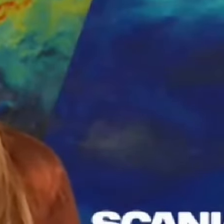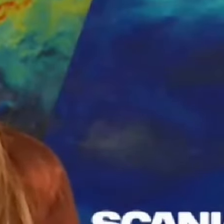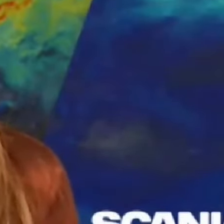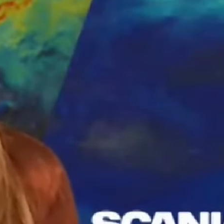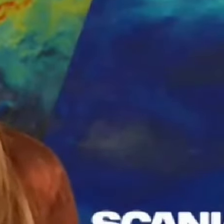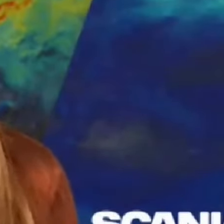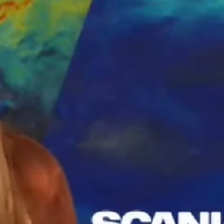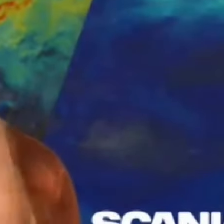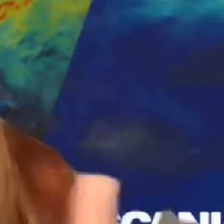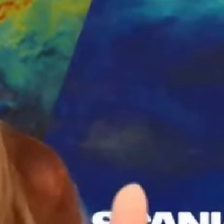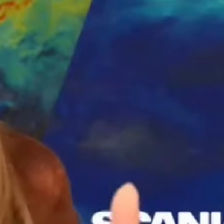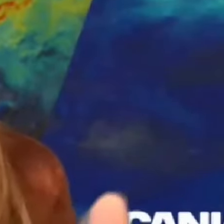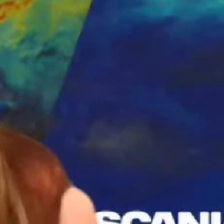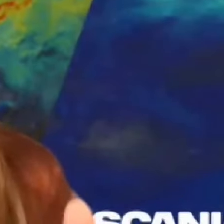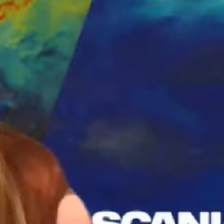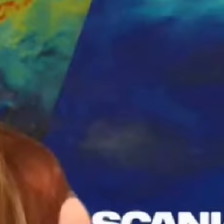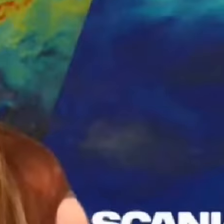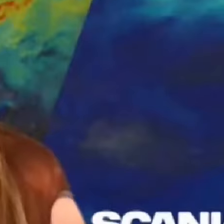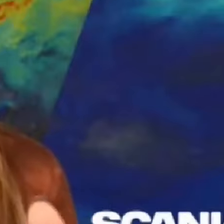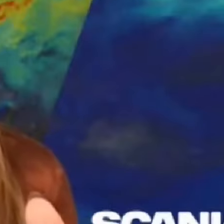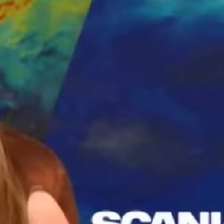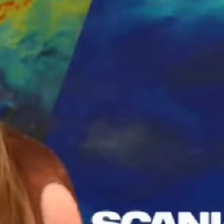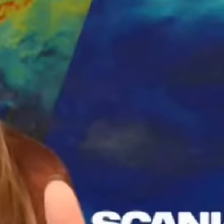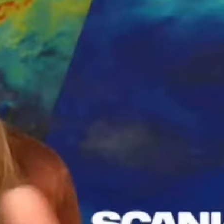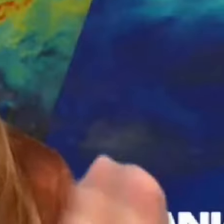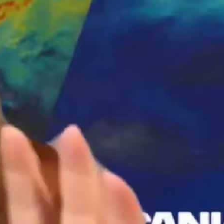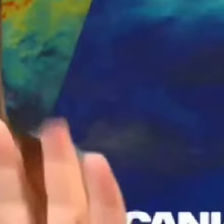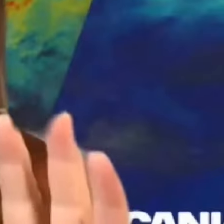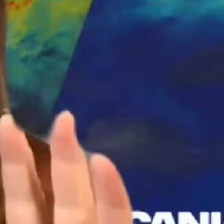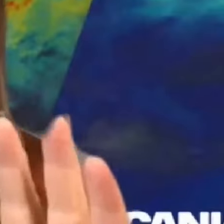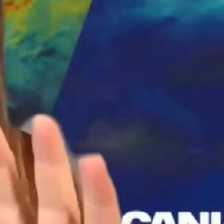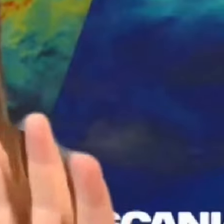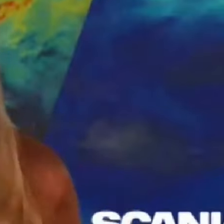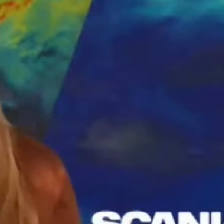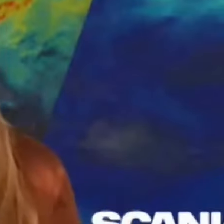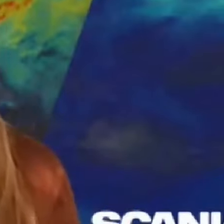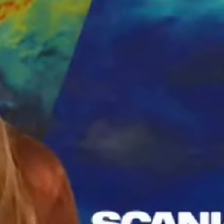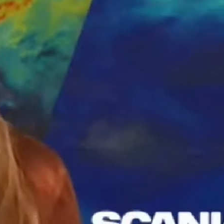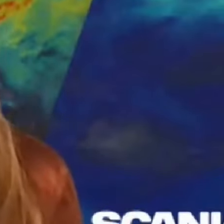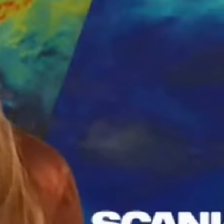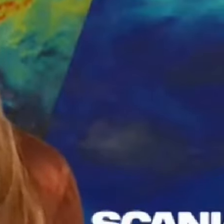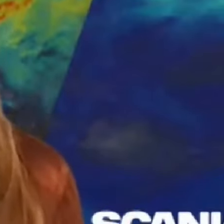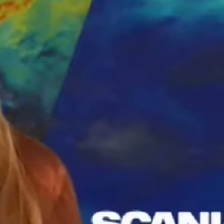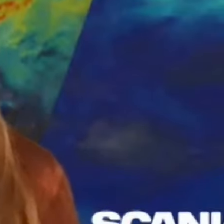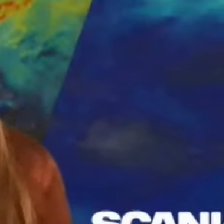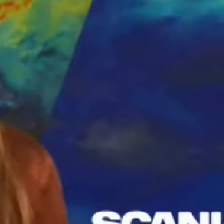entendam. Isso está em pauta há mais tempo.